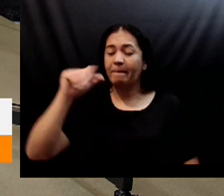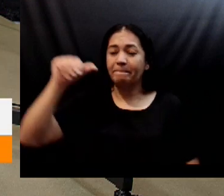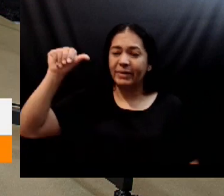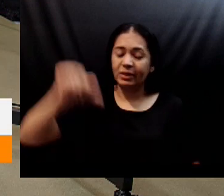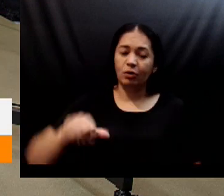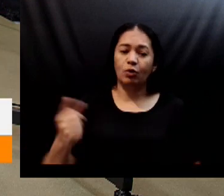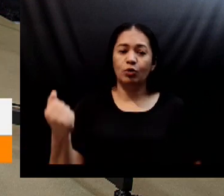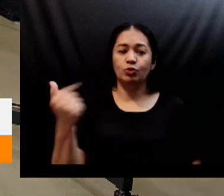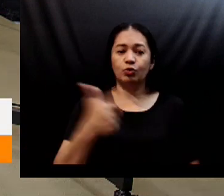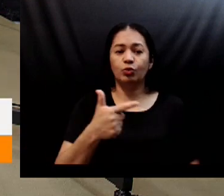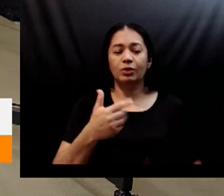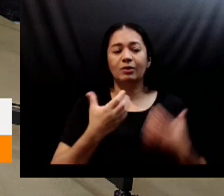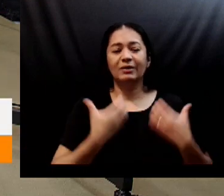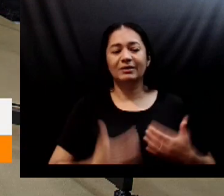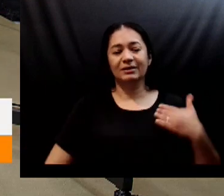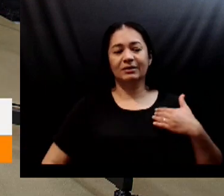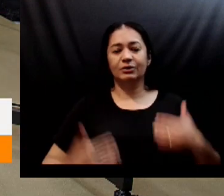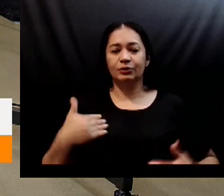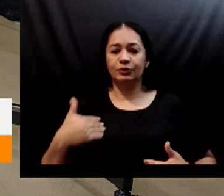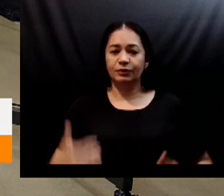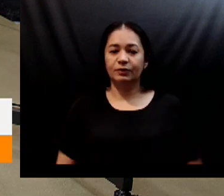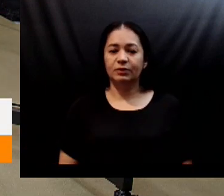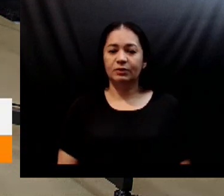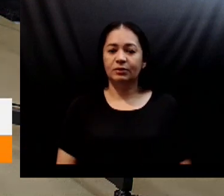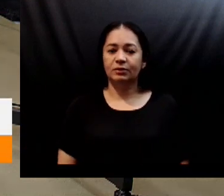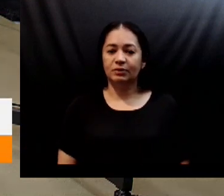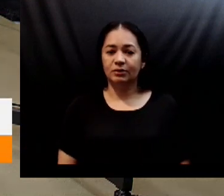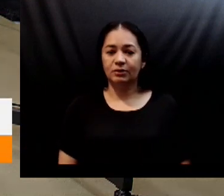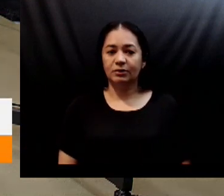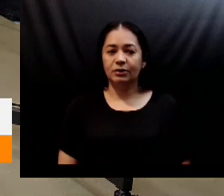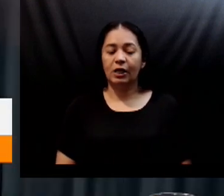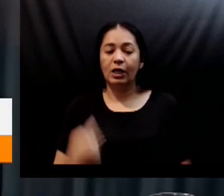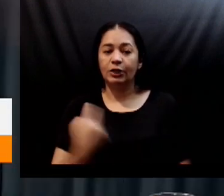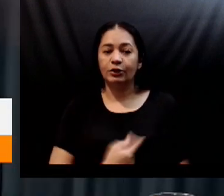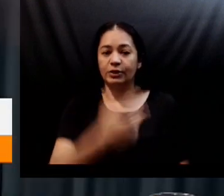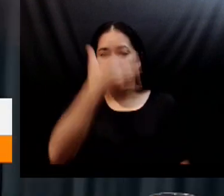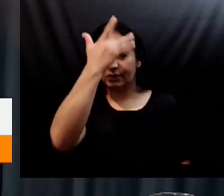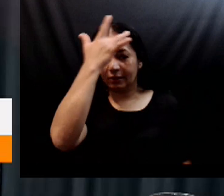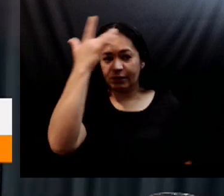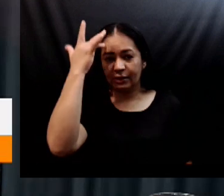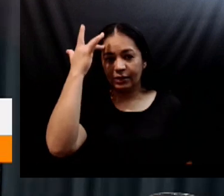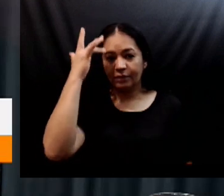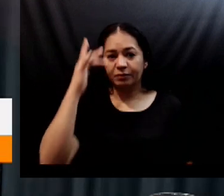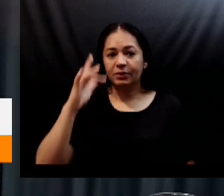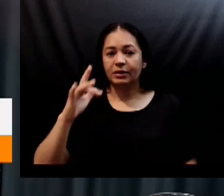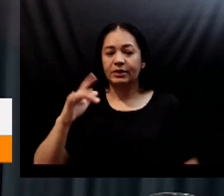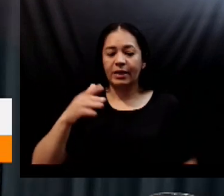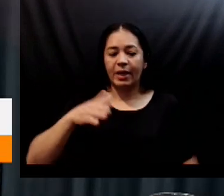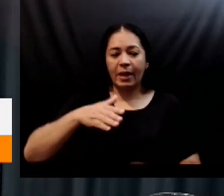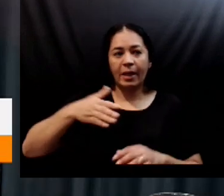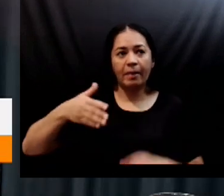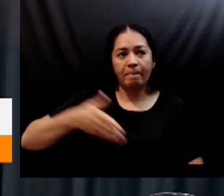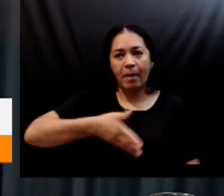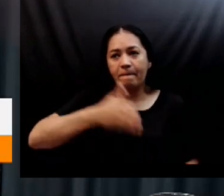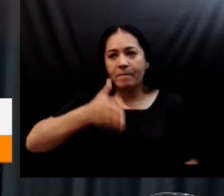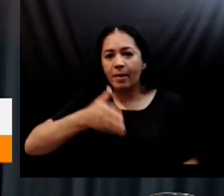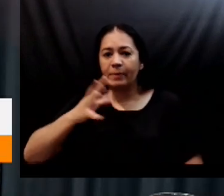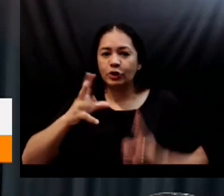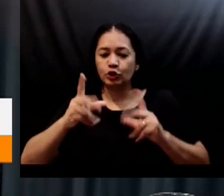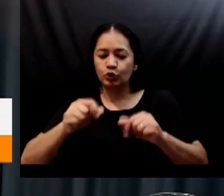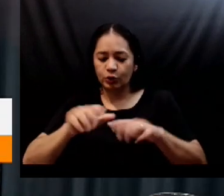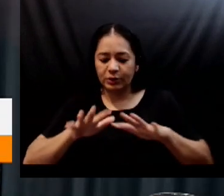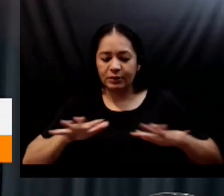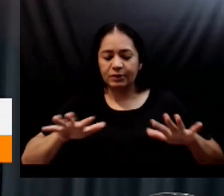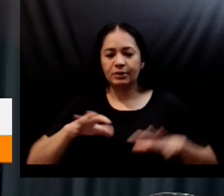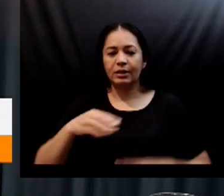sim. A saúde mental, ela perpassa por todos os campos da vida, né, nós Uhum. somos as nossas emoções. Então, quando